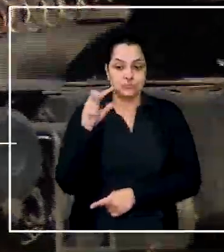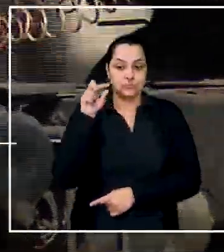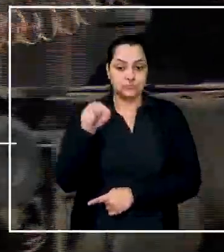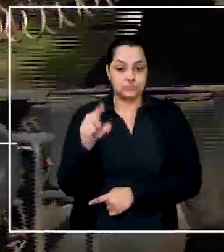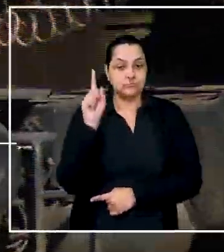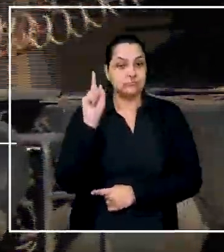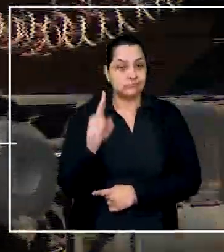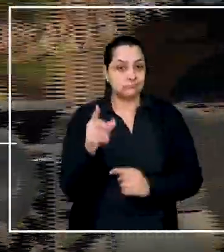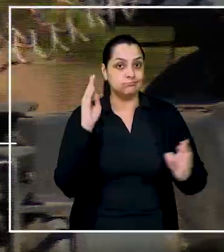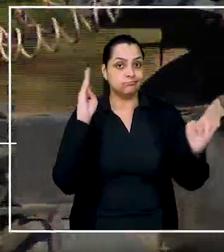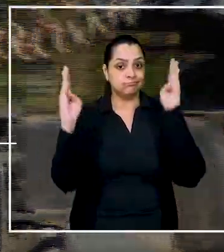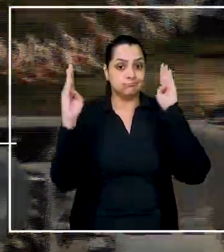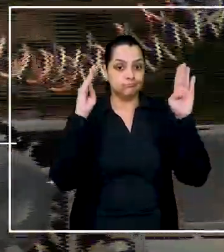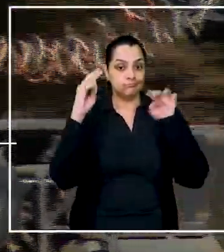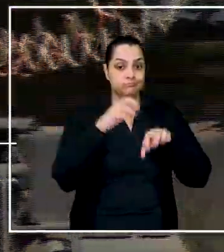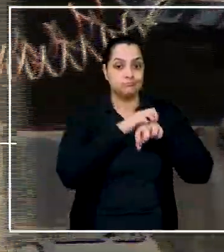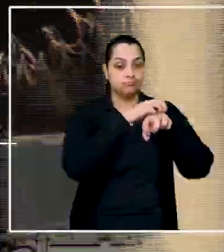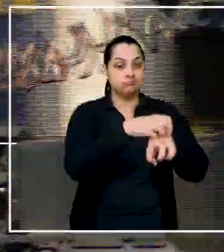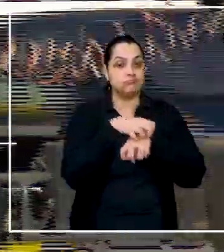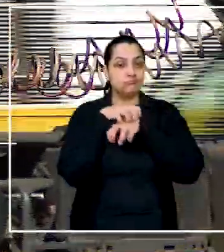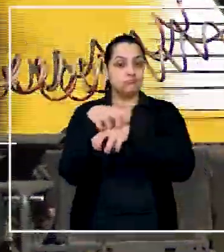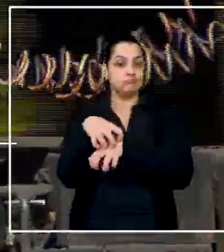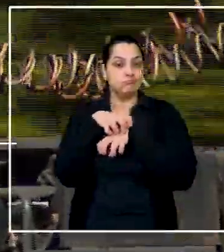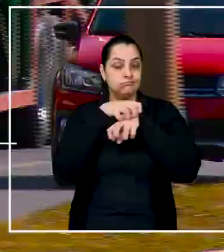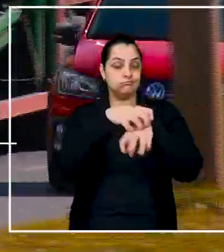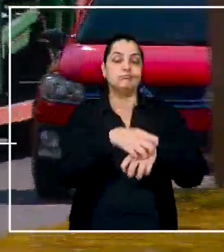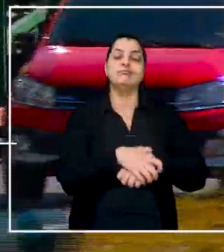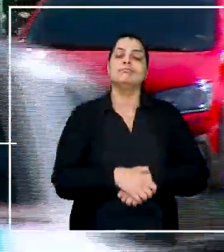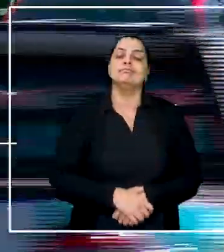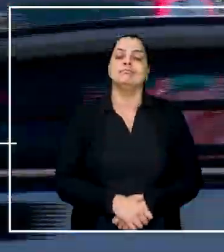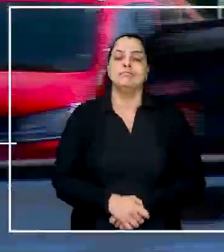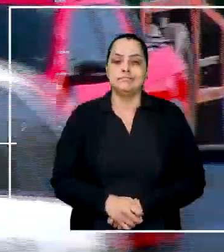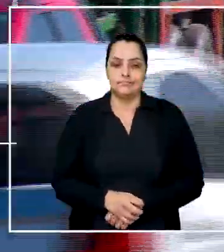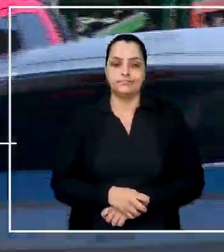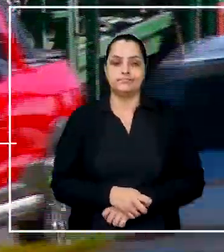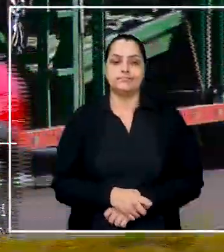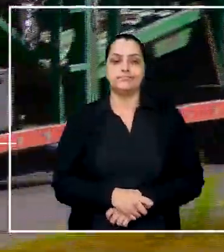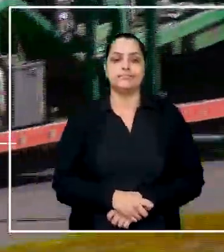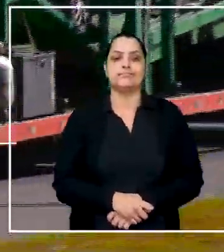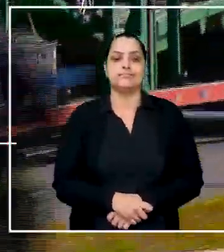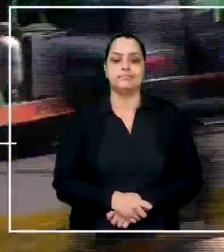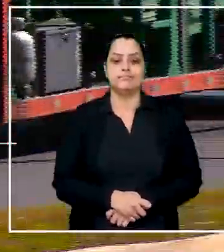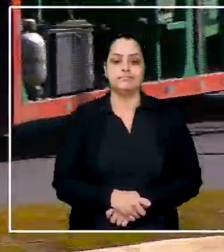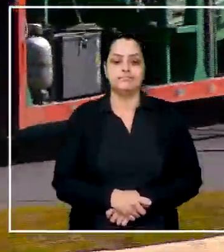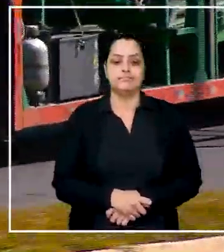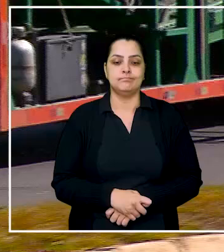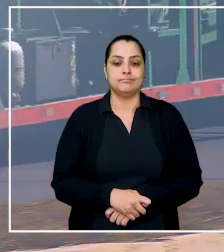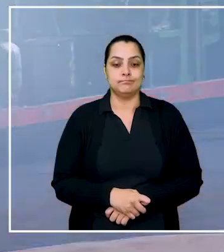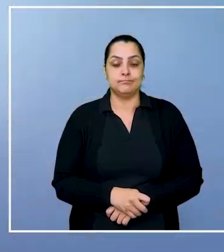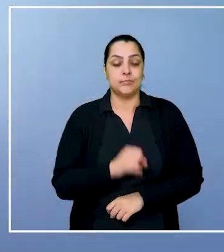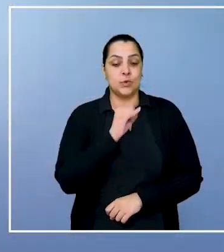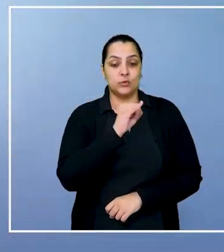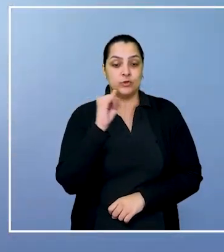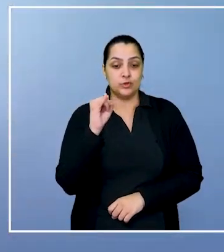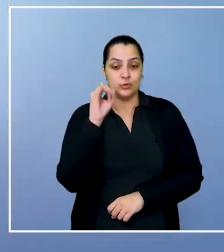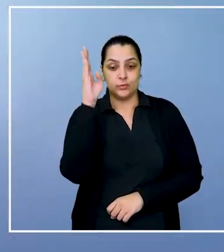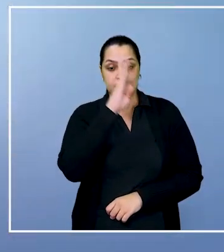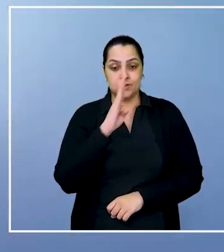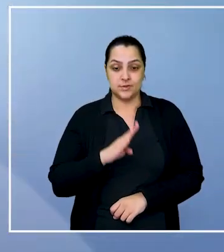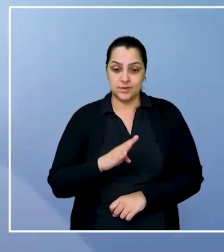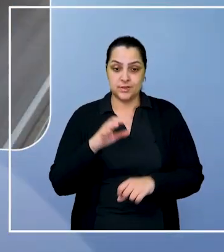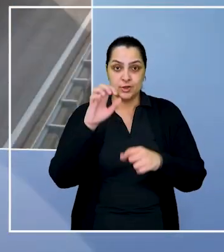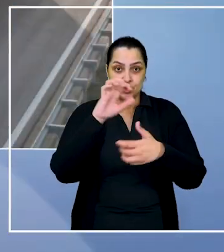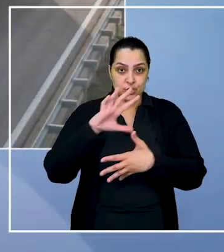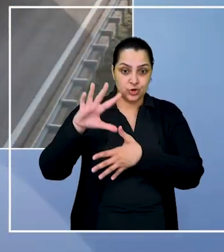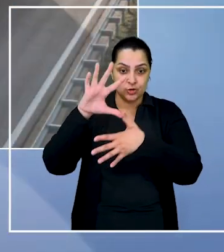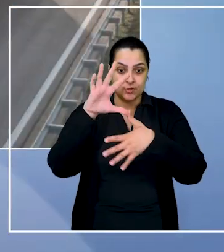de 22.500 foram atribuídas ao setor de transporte rodoviário de cargas. Segundo o Instituto